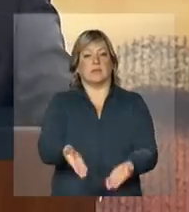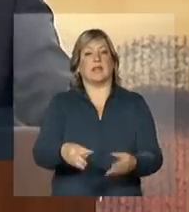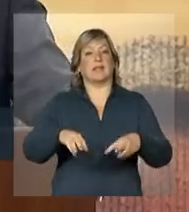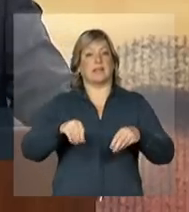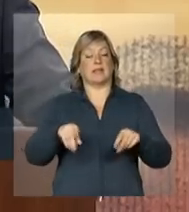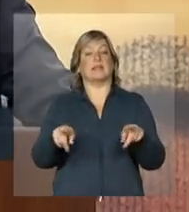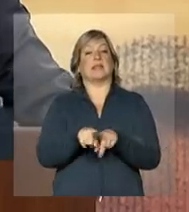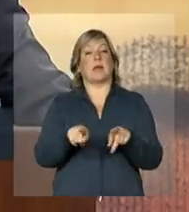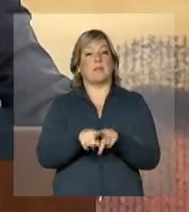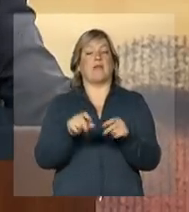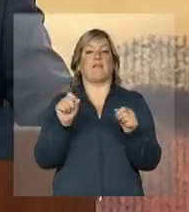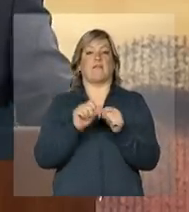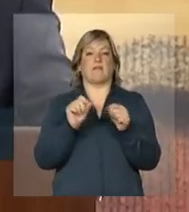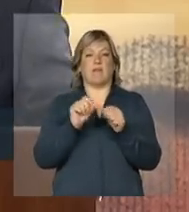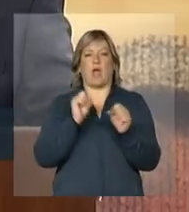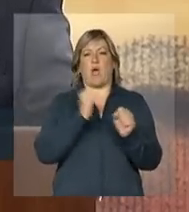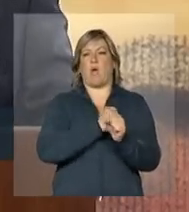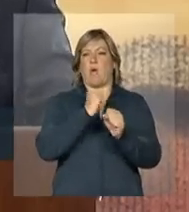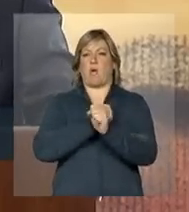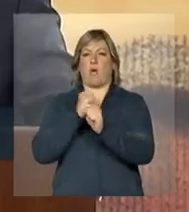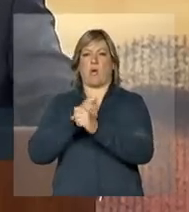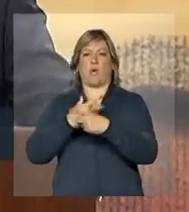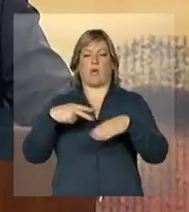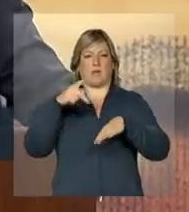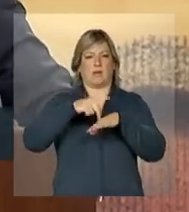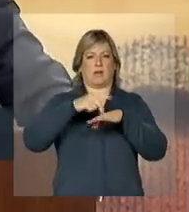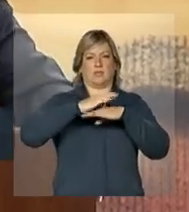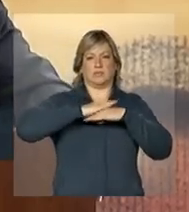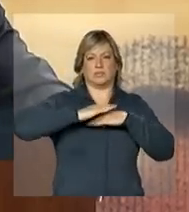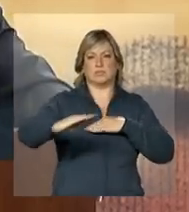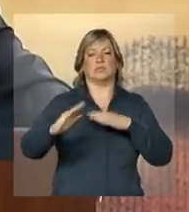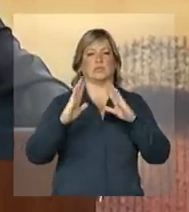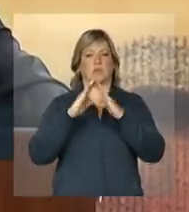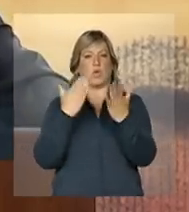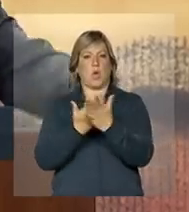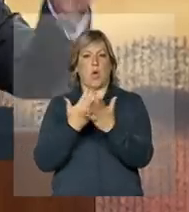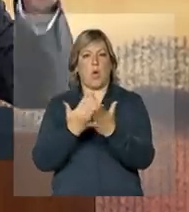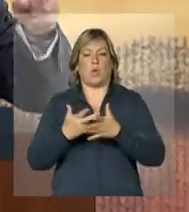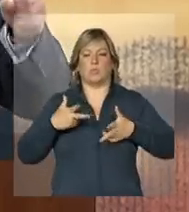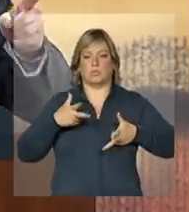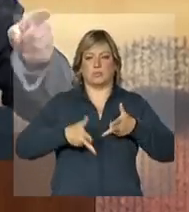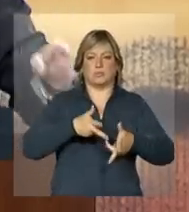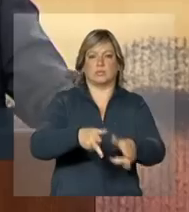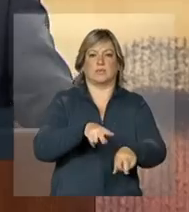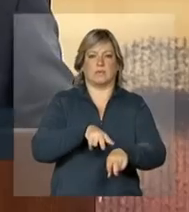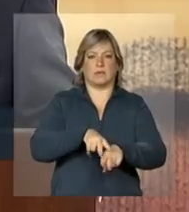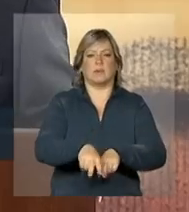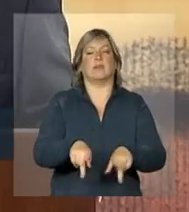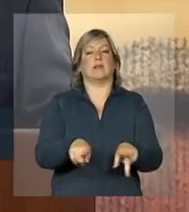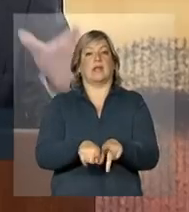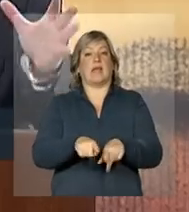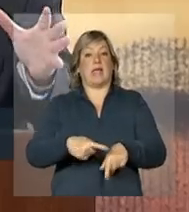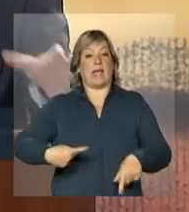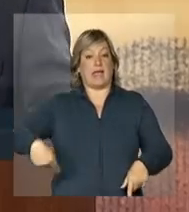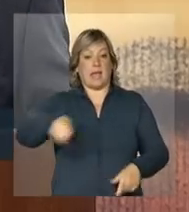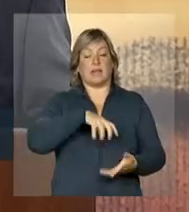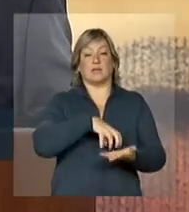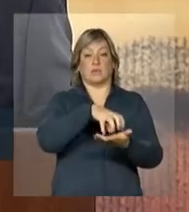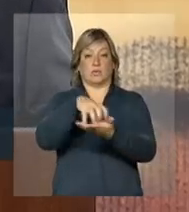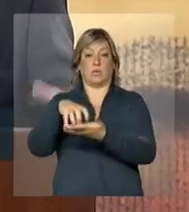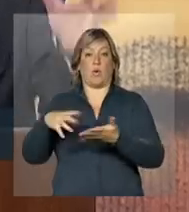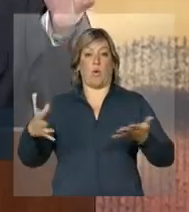fez investimentos importantes na infraestrutura com estradas escolas ferrovias e essas comunidades hoje que são